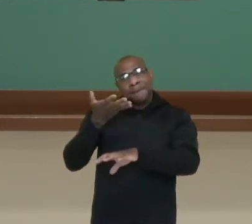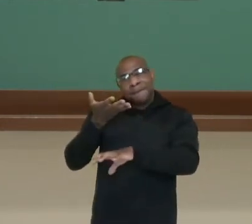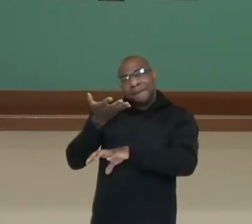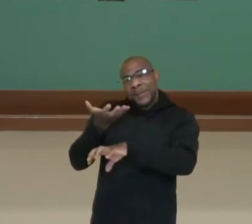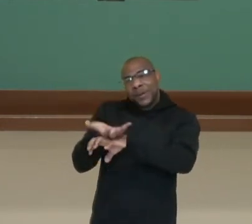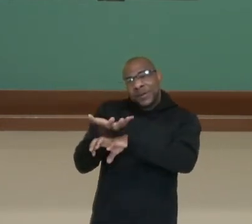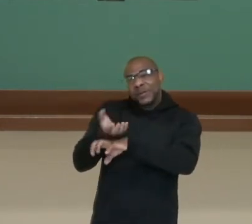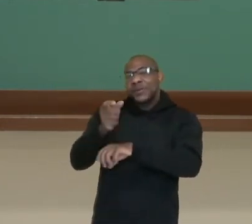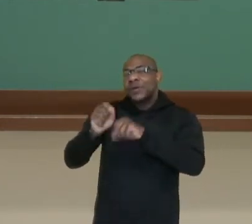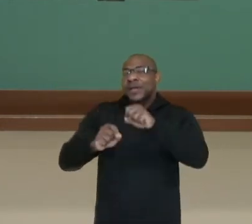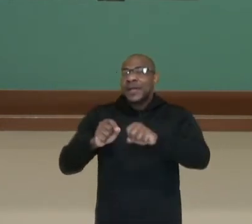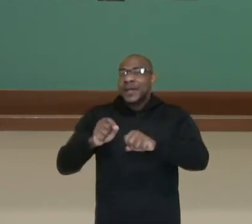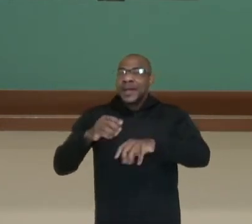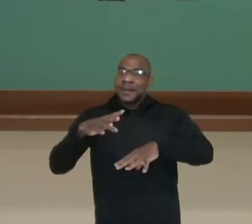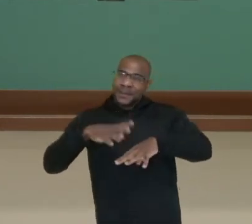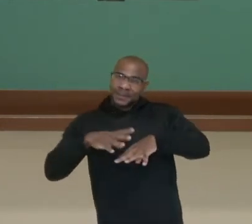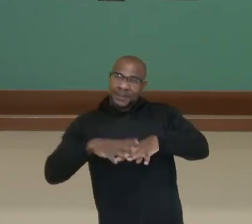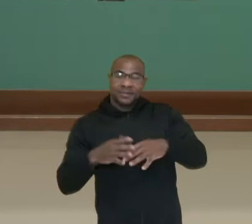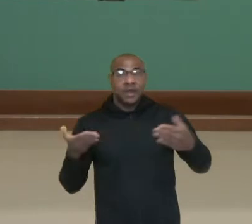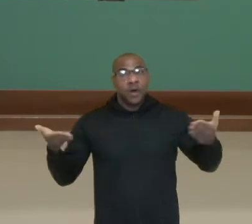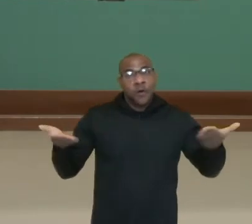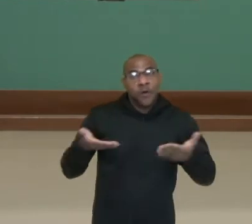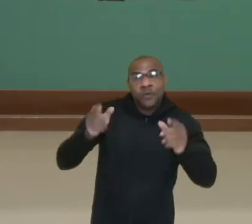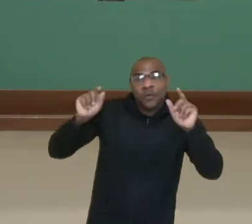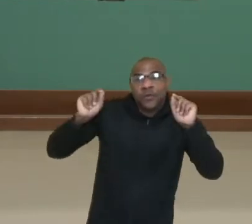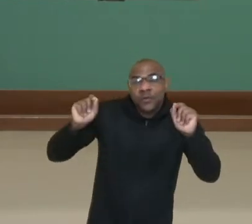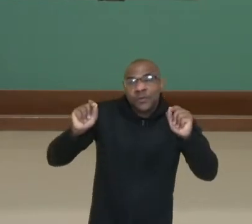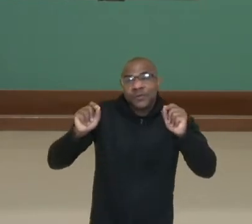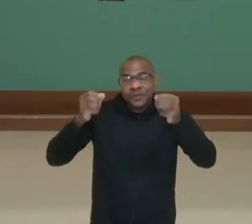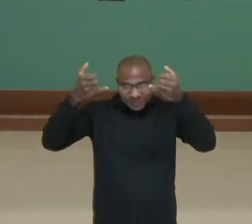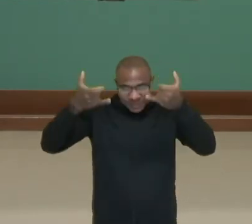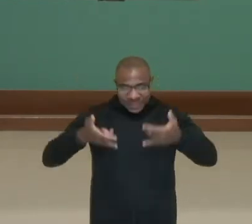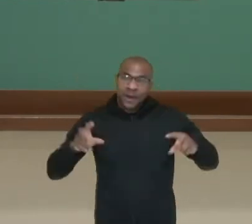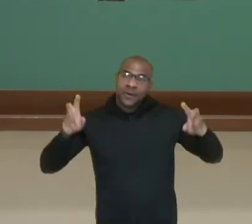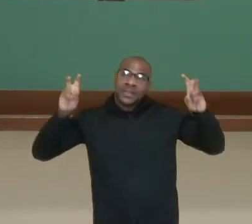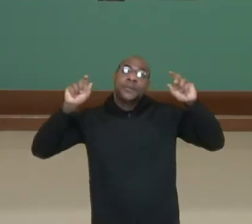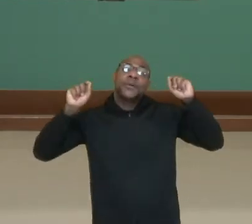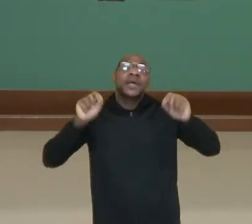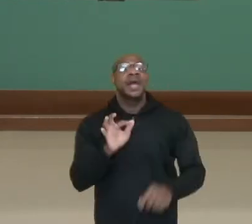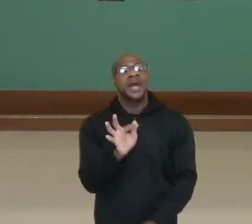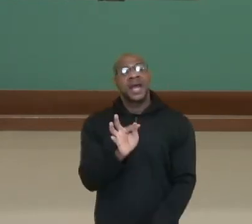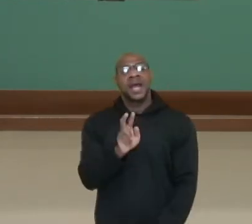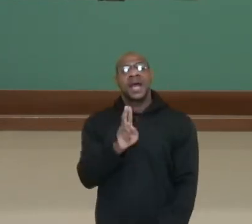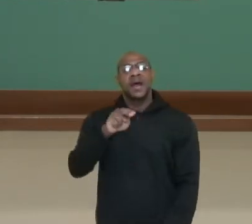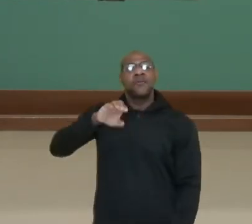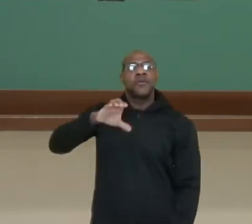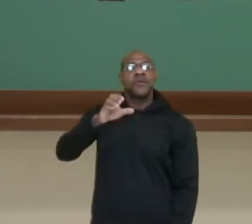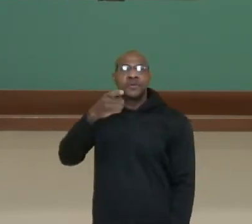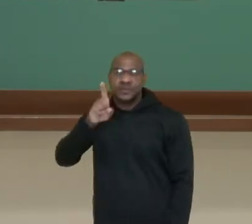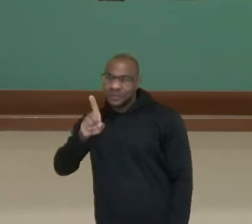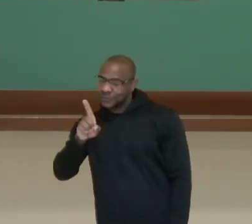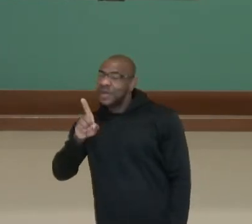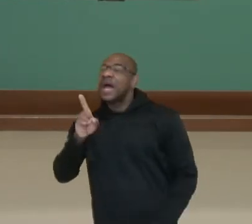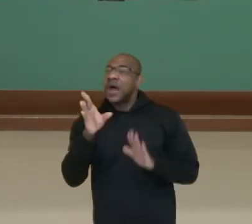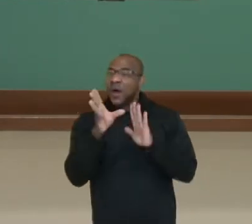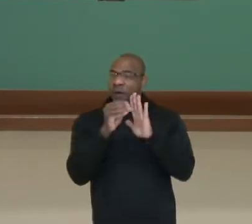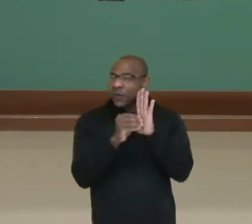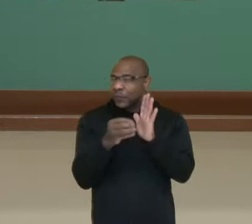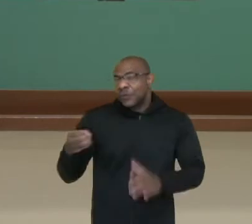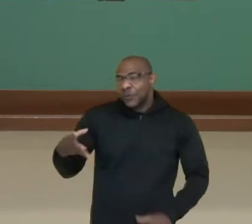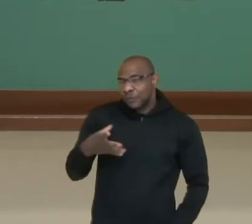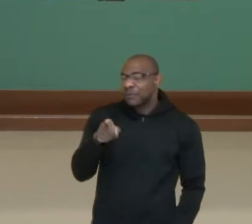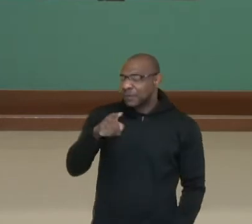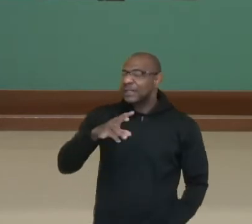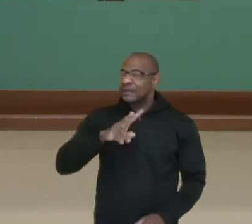aí. Vamos nesta aula falar um pouquinho sobre função. Função é um assunto novo, mas eu garanto que você vai